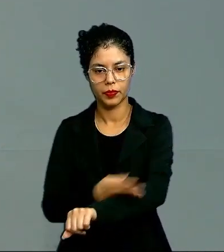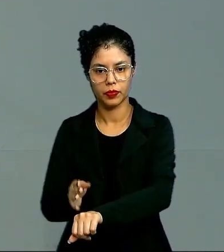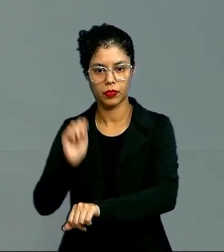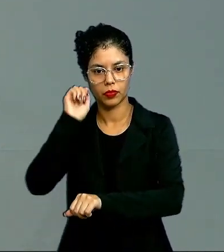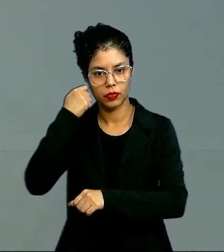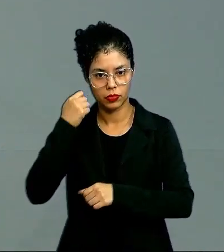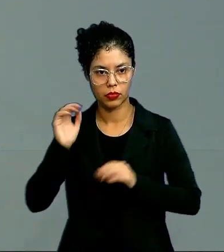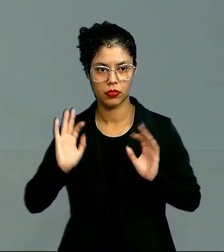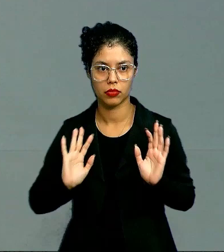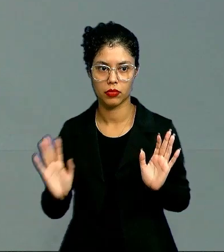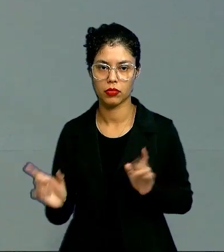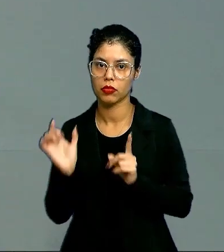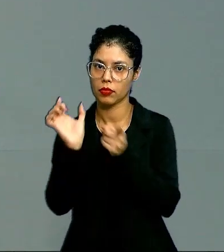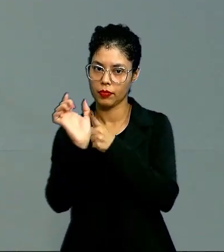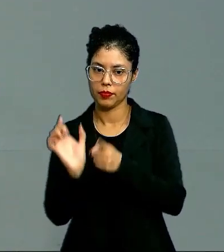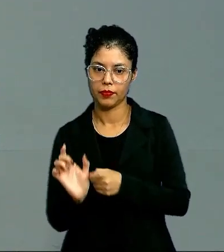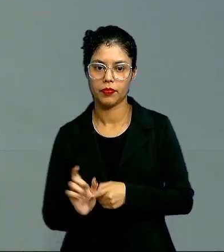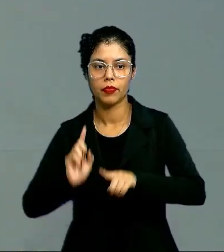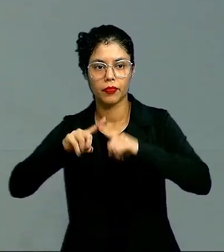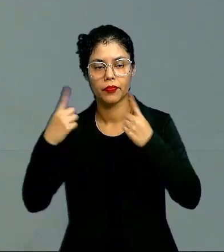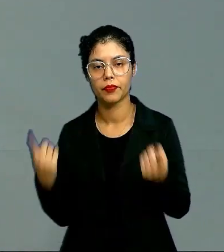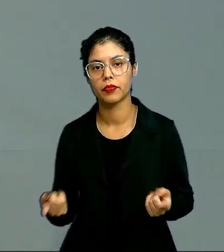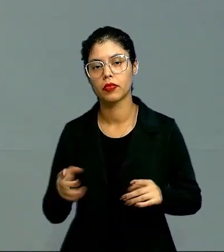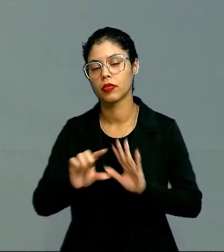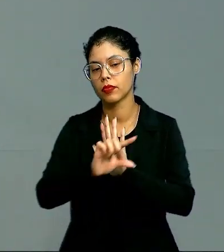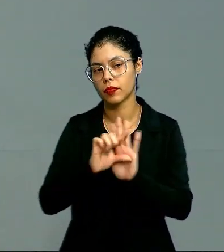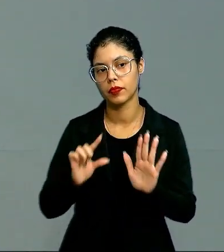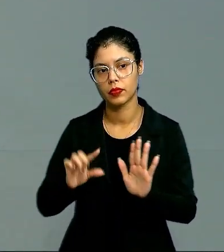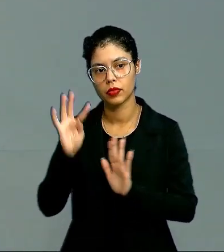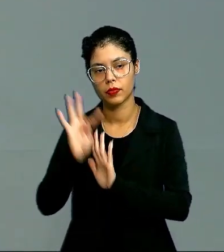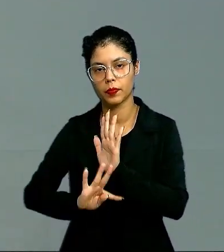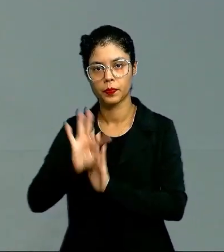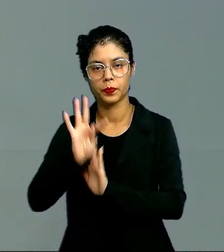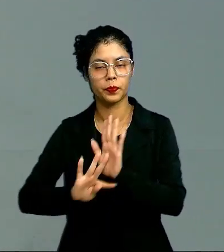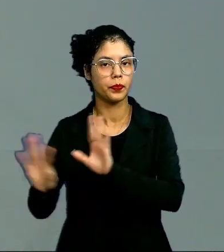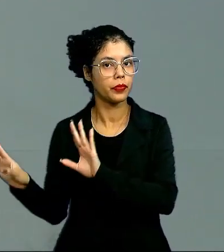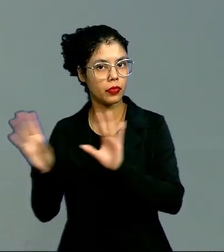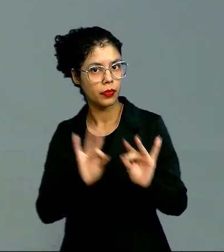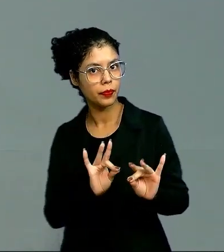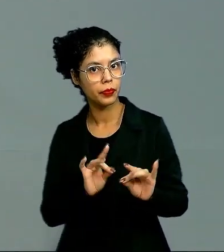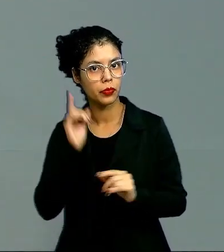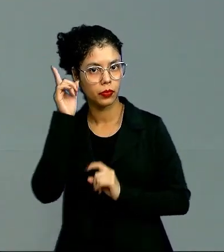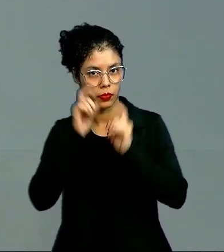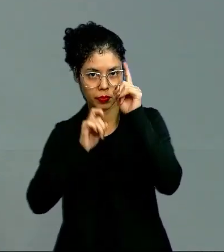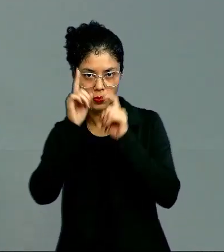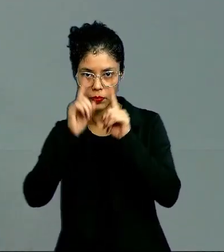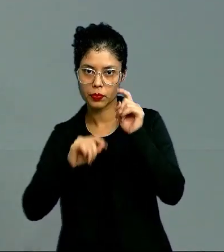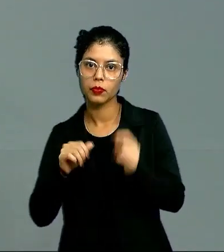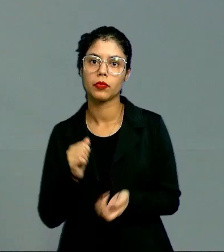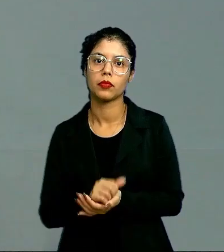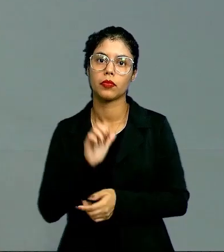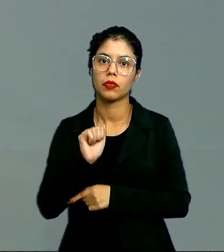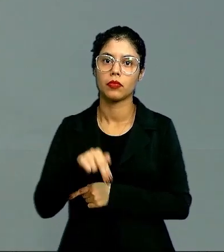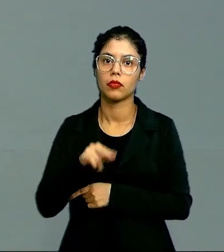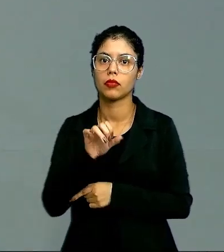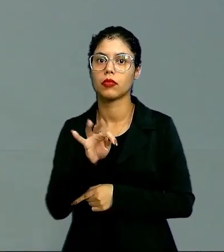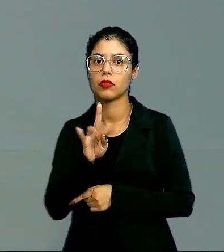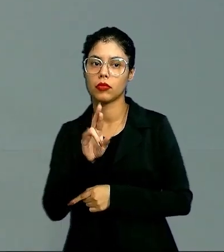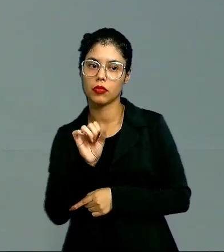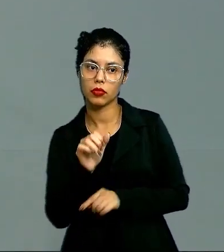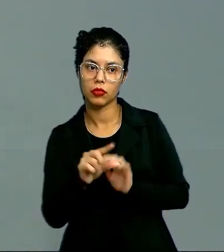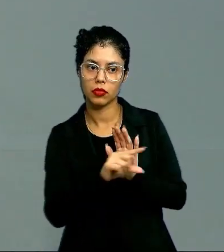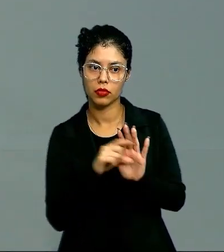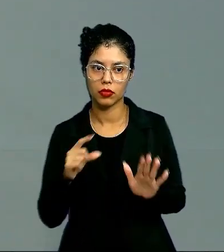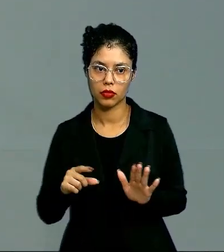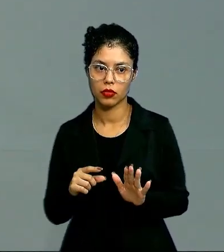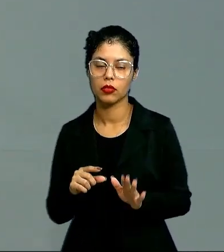e preto. De palavras. Mas o texto trouxe uma expressão que há uma antítese num